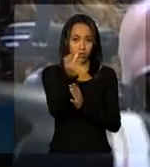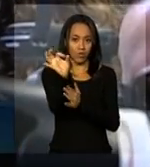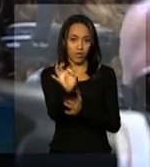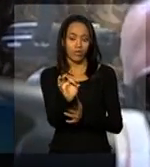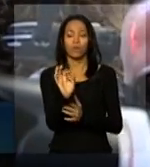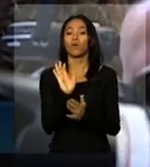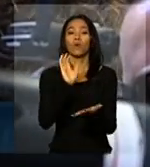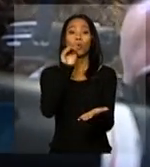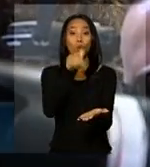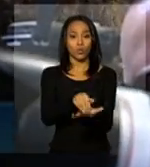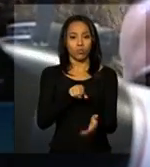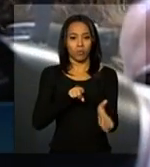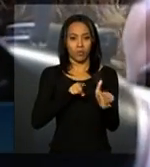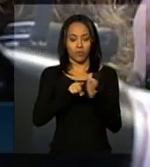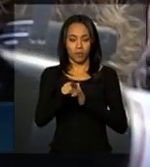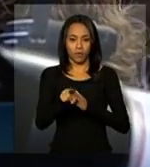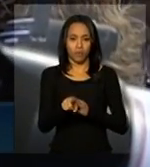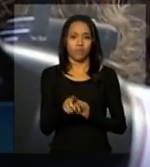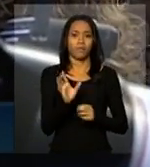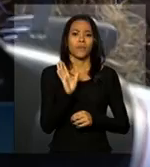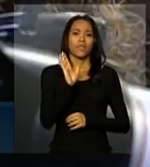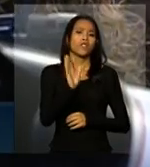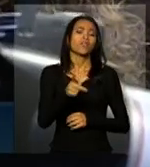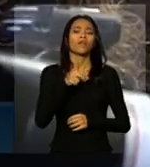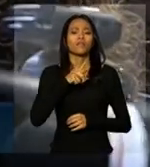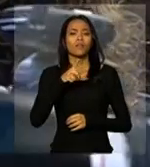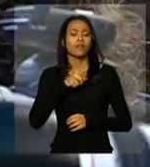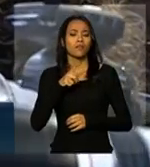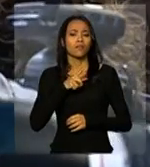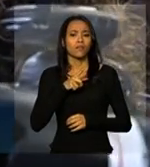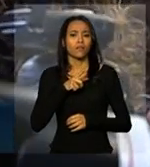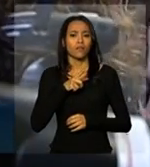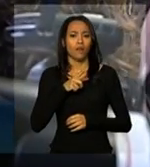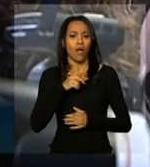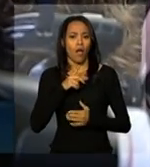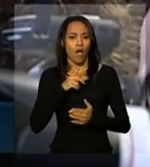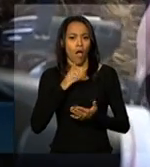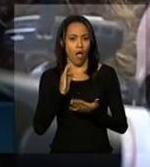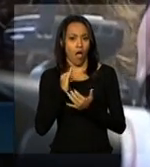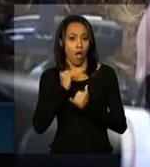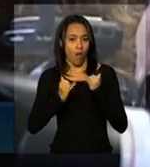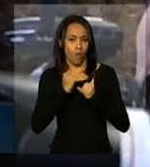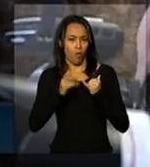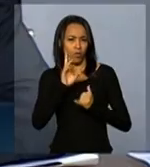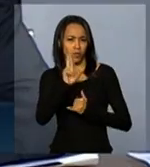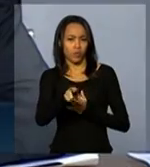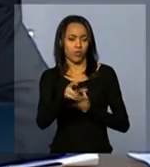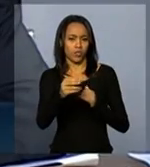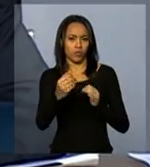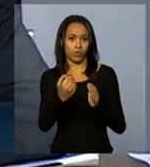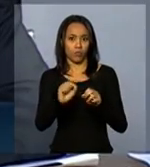última pergunta, se o senhor já tem alguma sinalização para reajuste da gasolina?